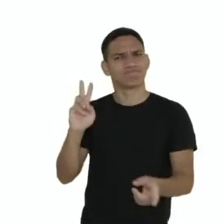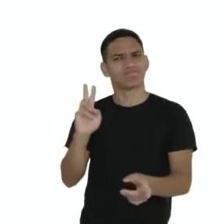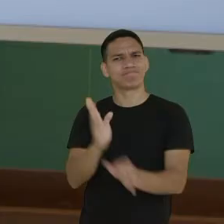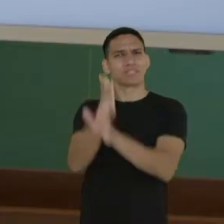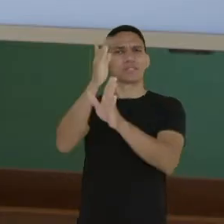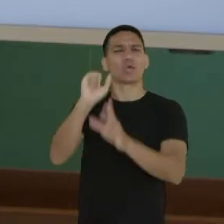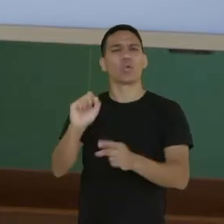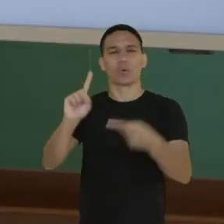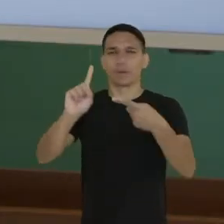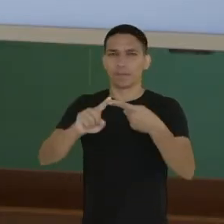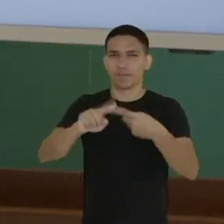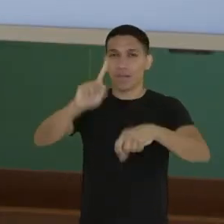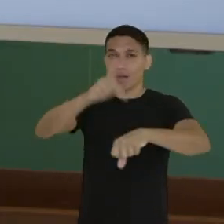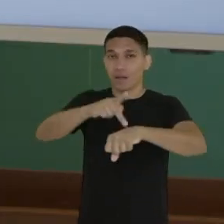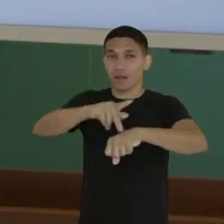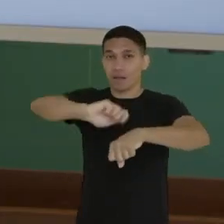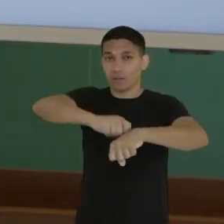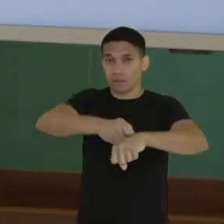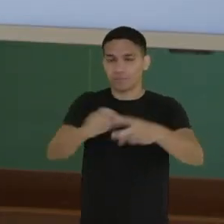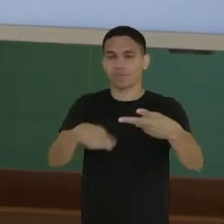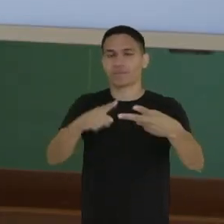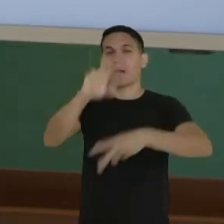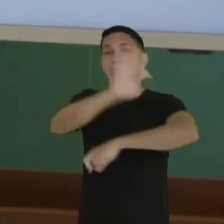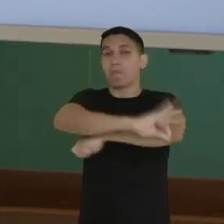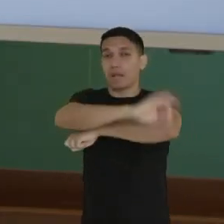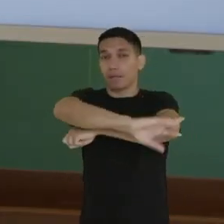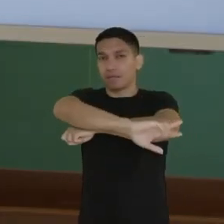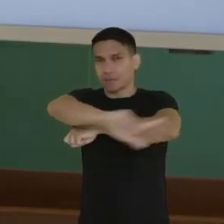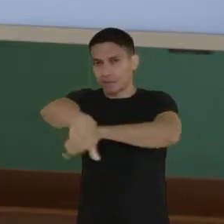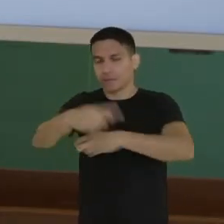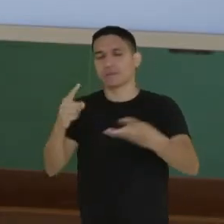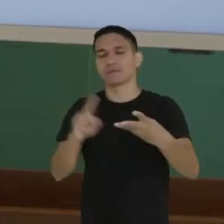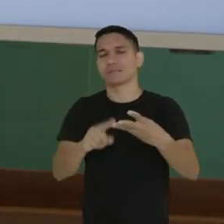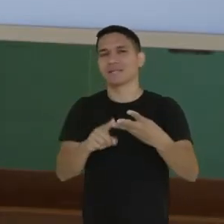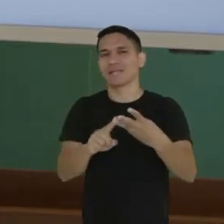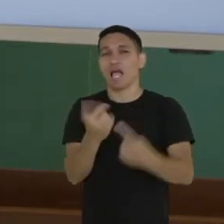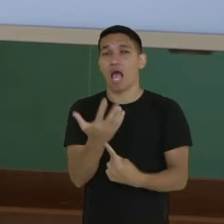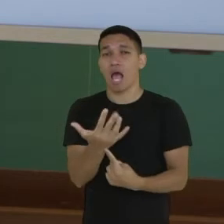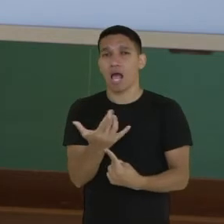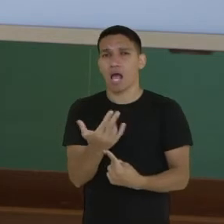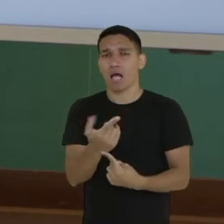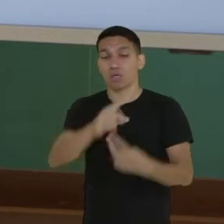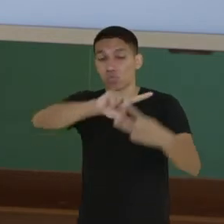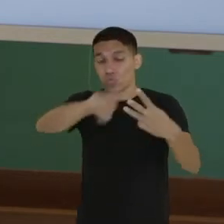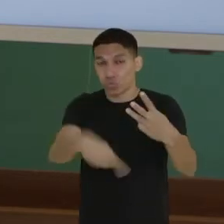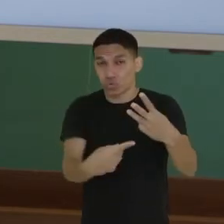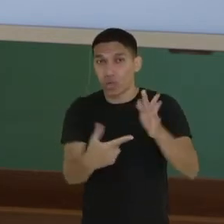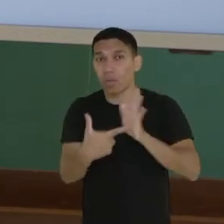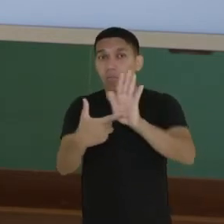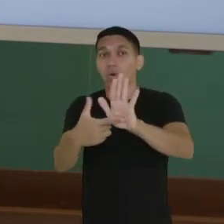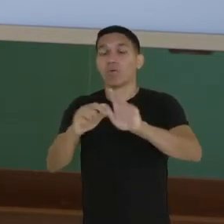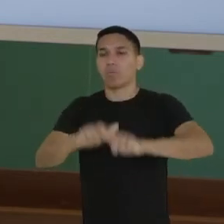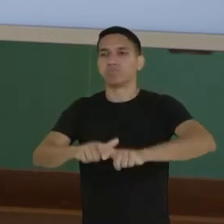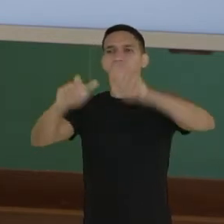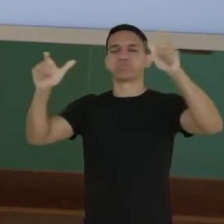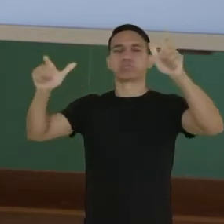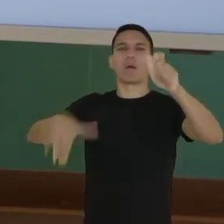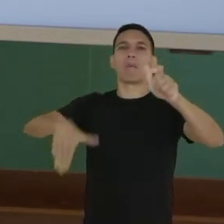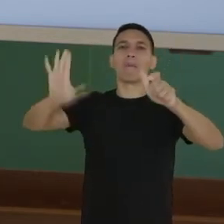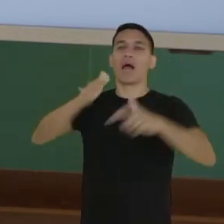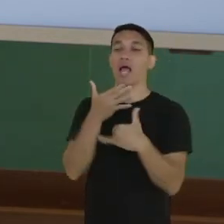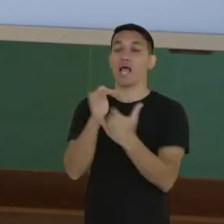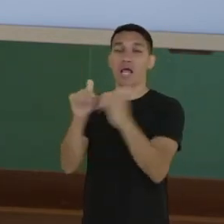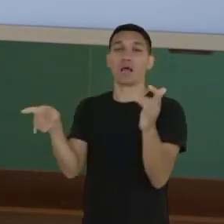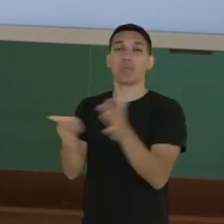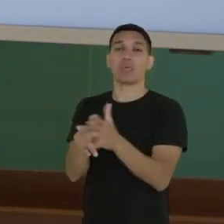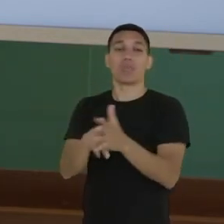carvão mineral, petróleo e seus derivados e gás natural, eles representam, né, uma quantidade muito grande de energia de